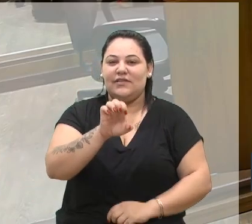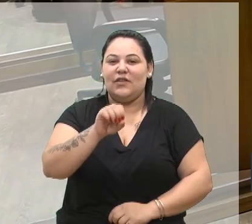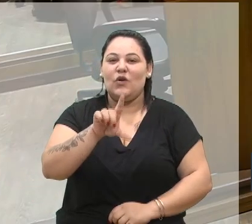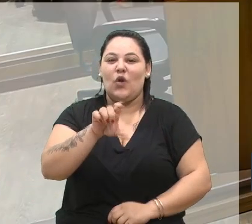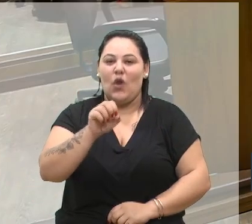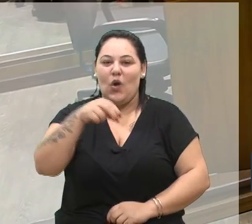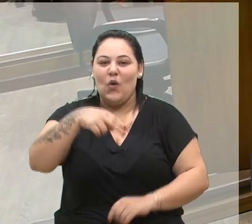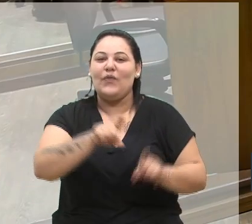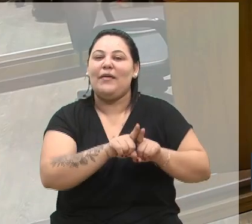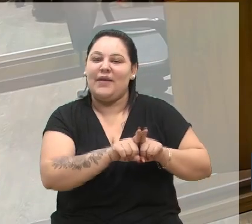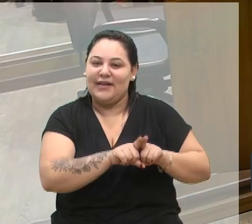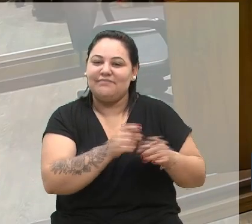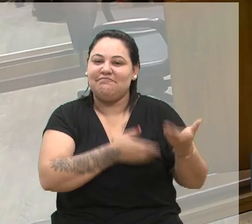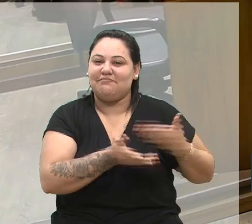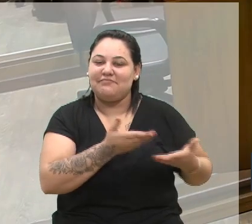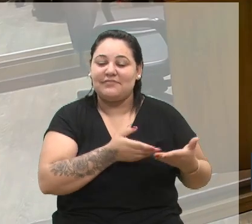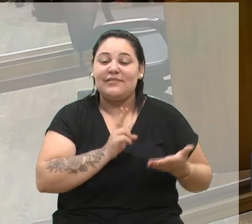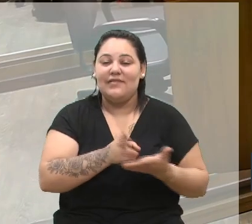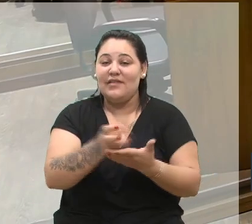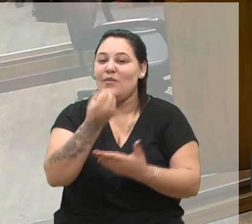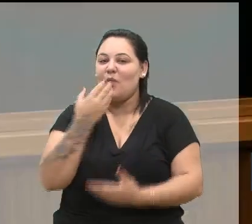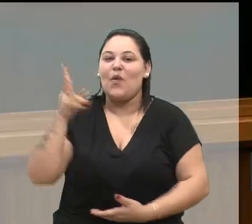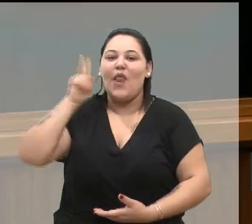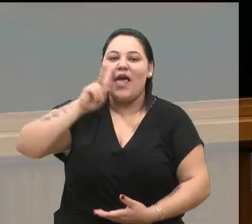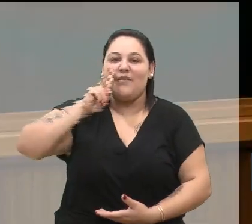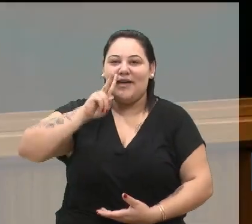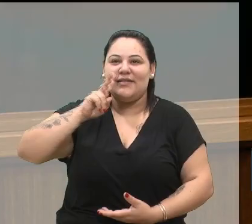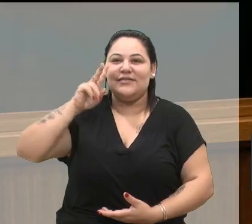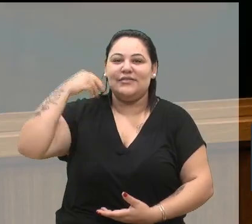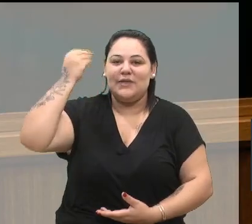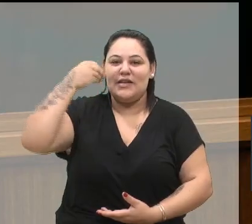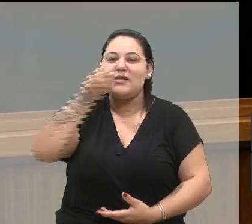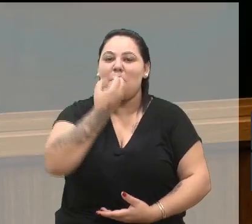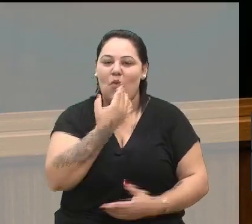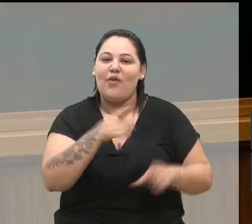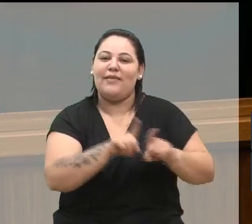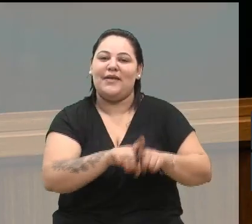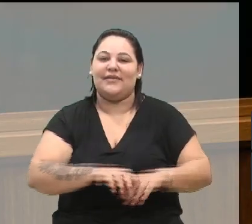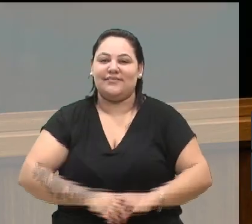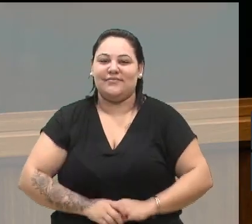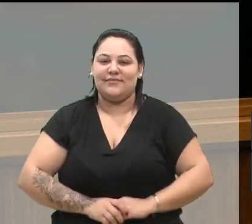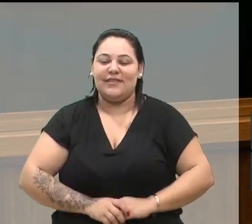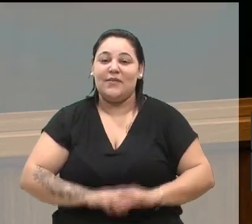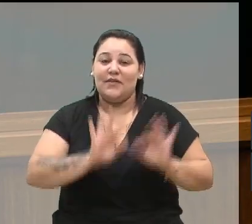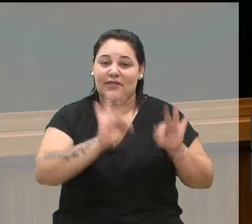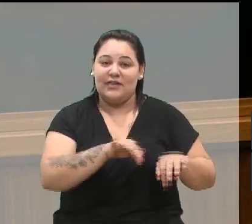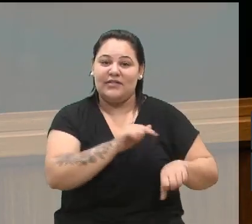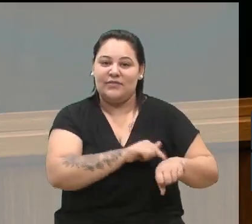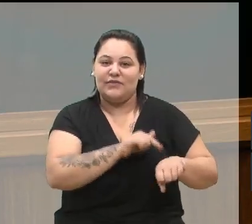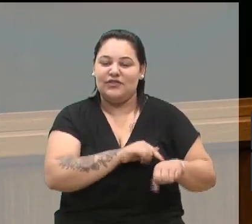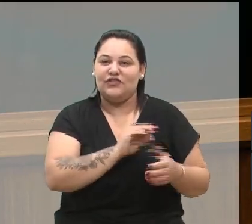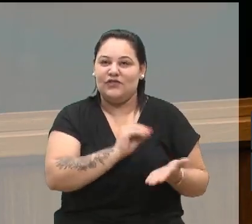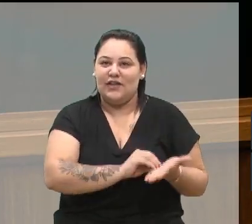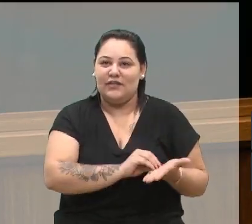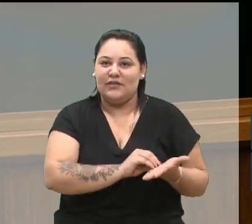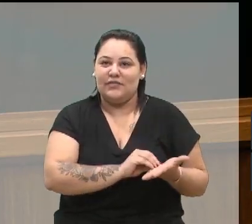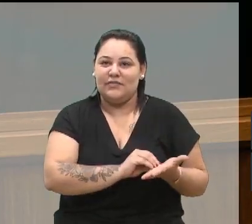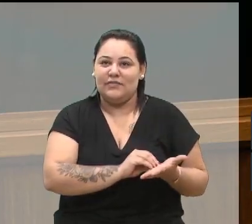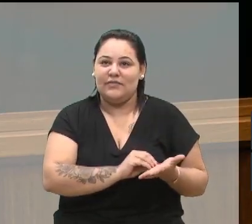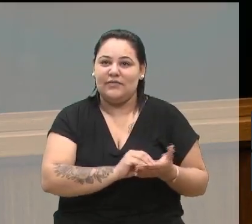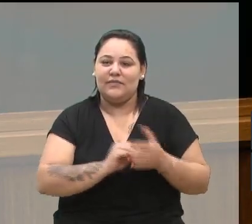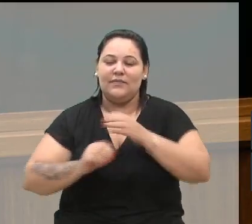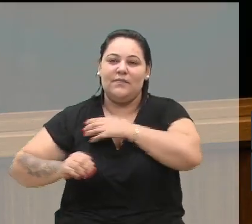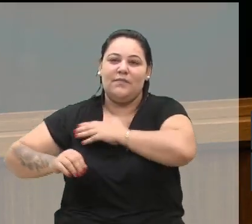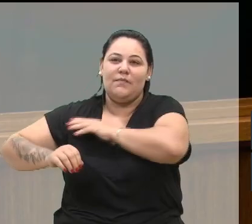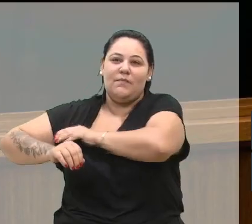Beltrão. Então, sempre é bom a gente relembrar experiências boas também. E para concluir os minutinhos que me faltam, eu